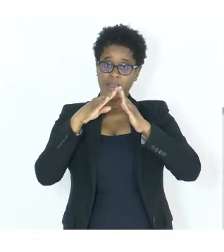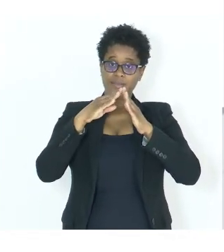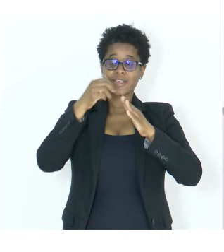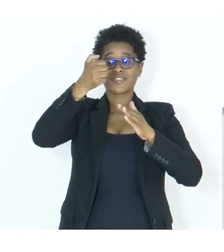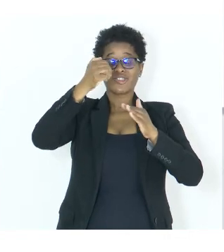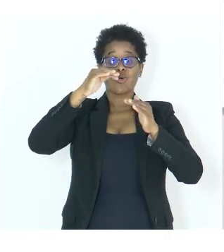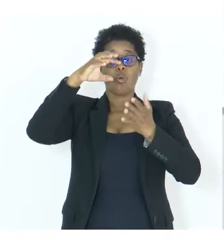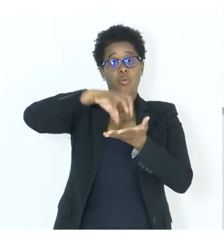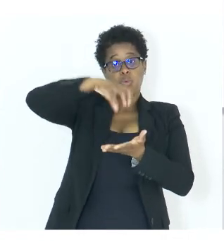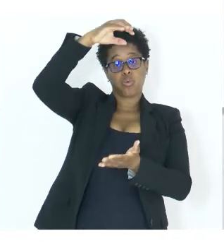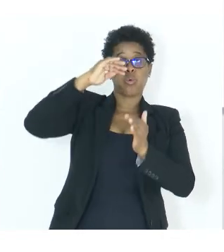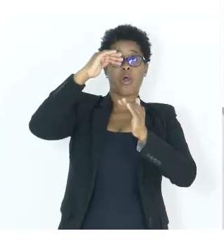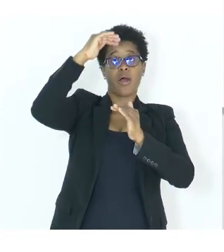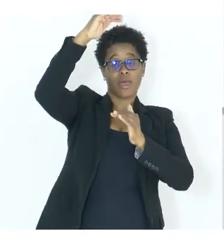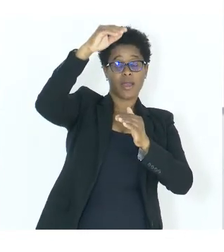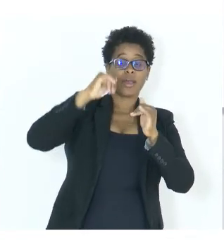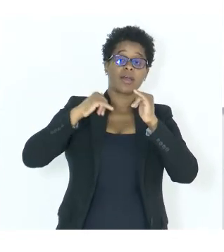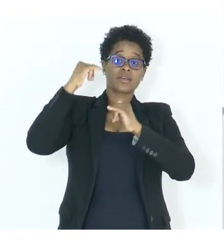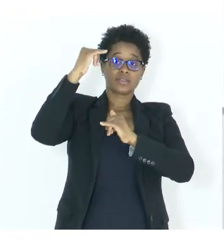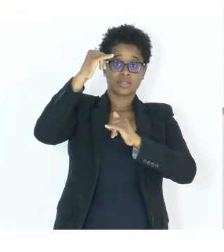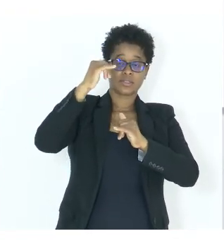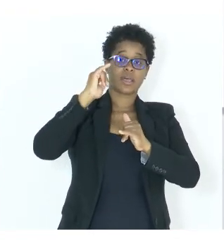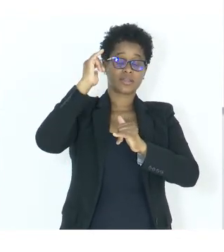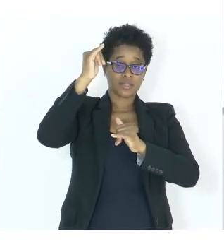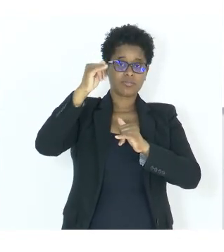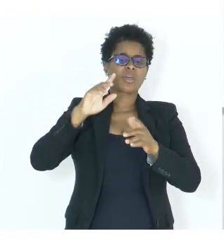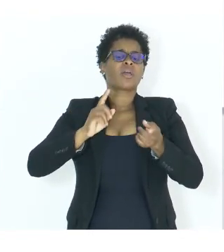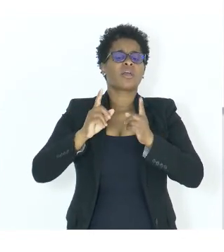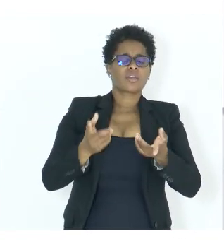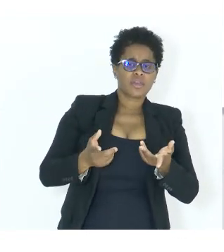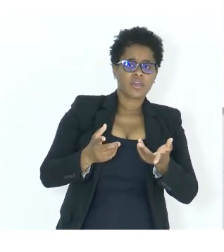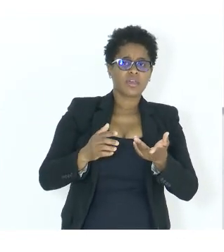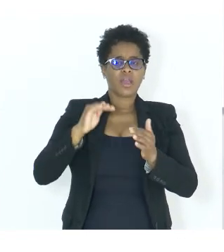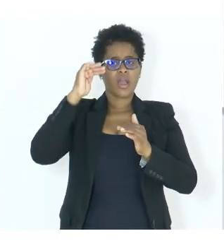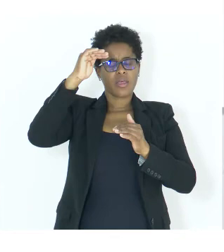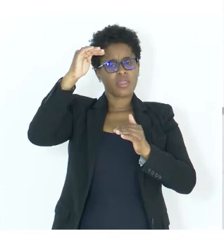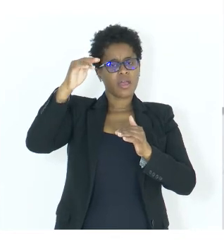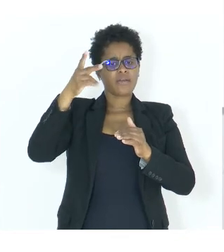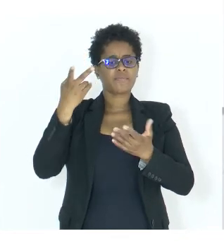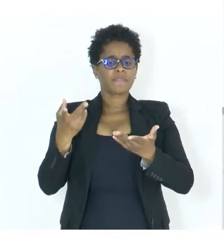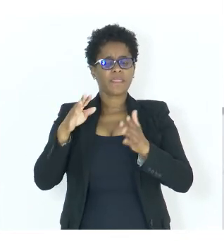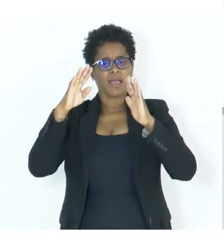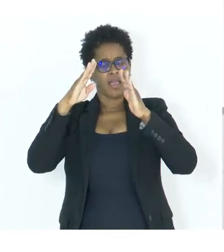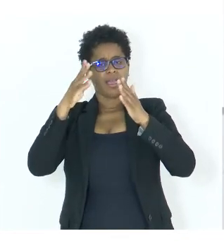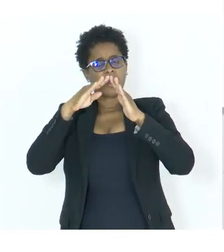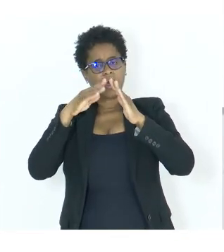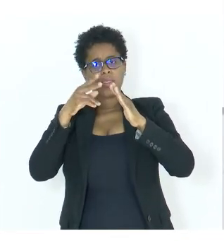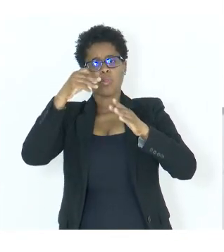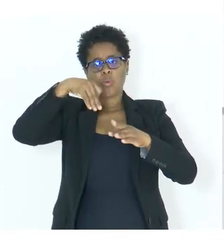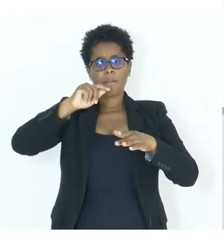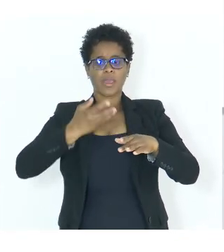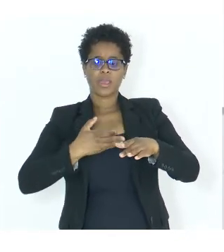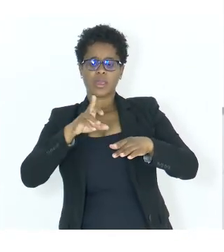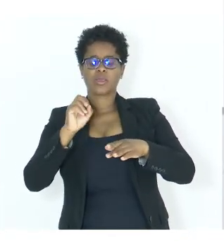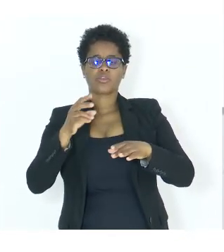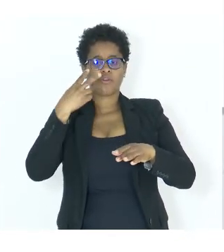acima. Em que andar mora o Pedro? Em que andar mora o Pedro? Vamos